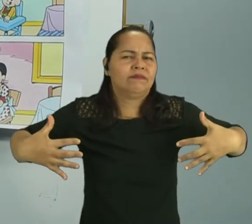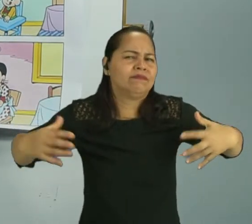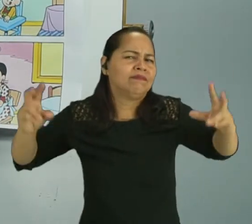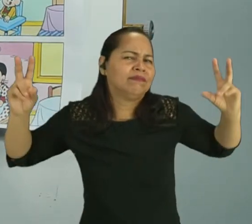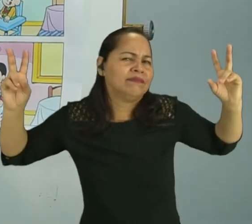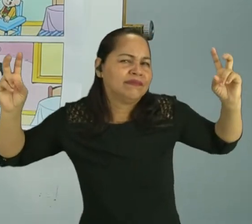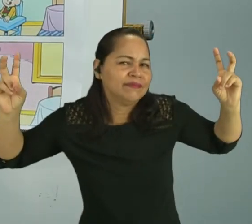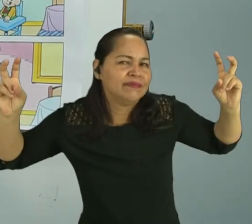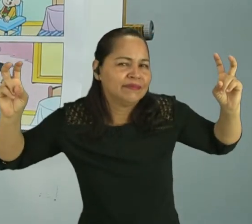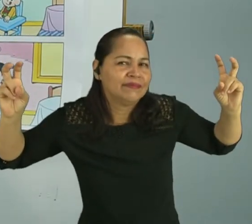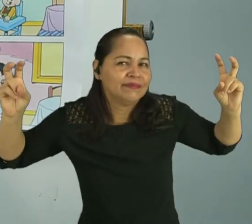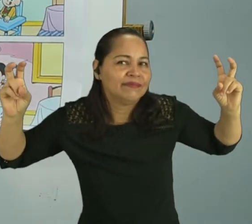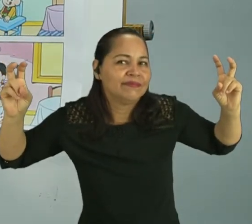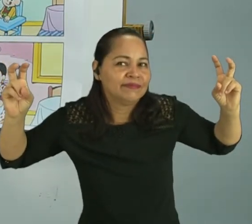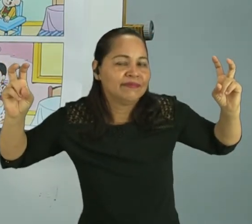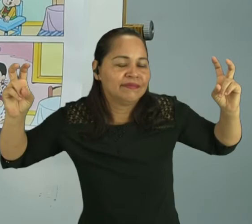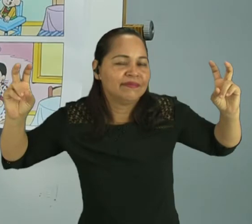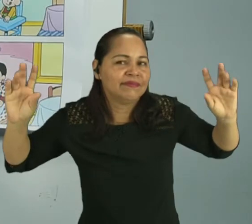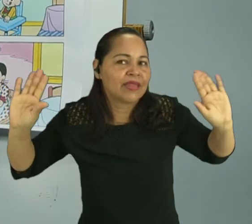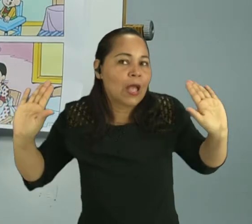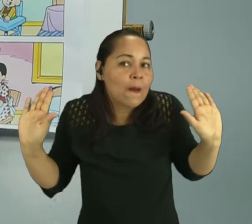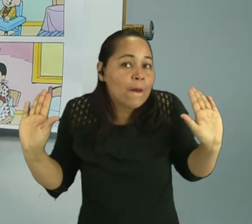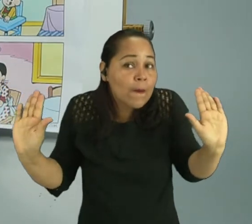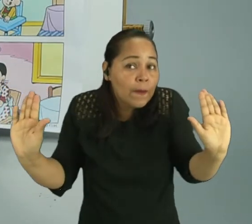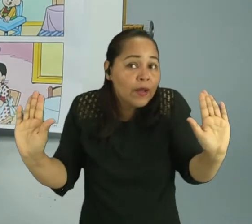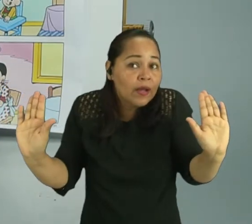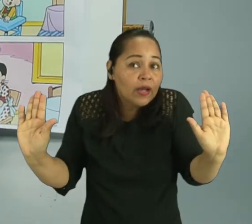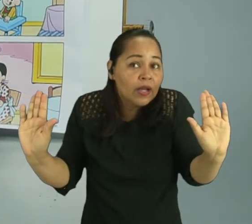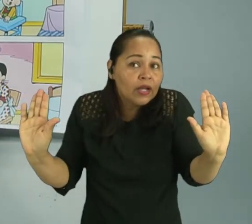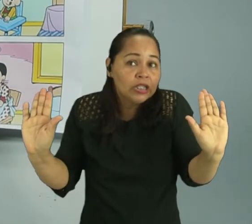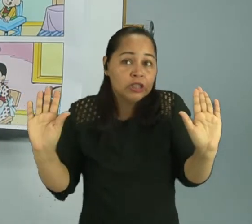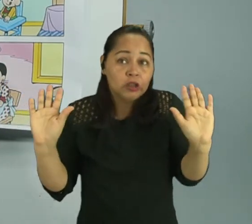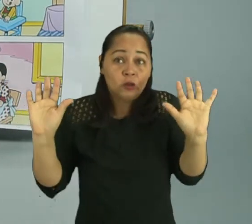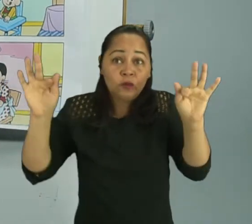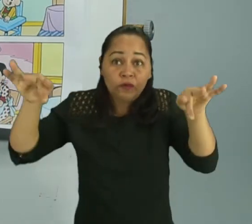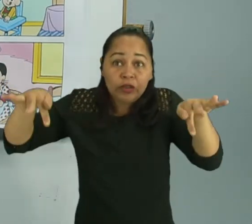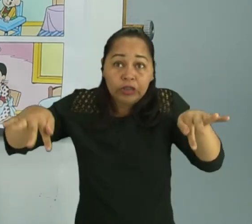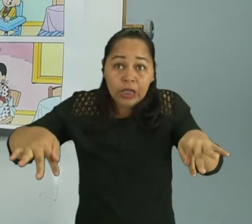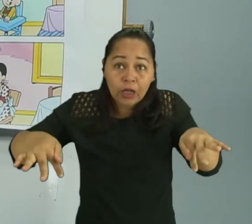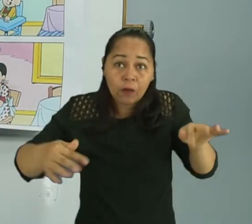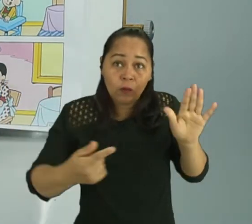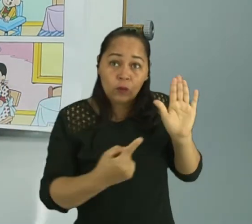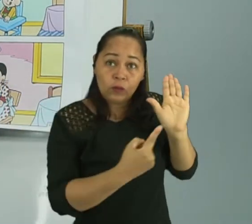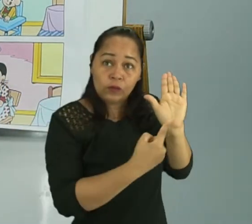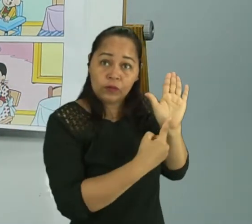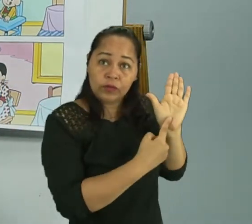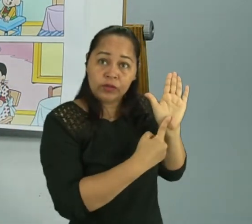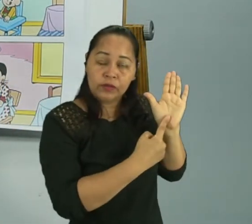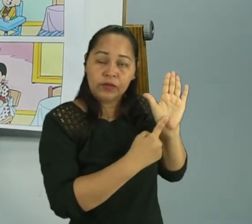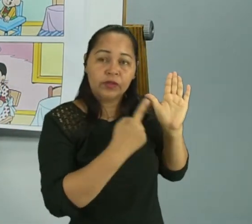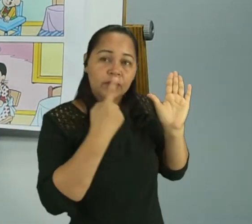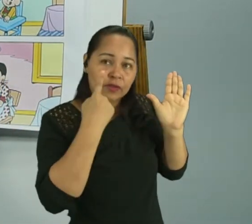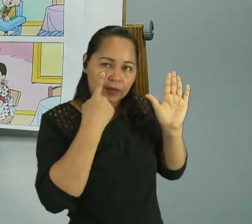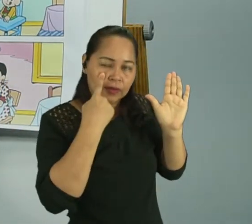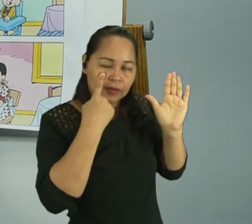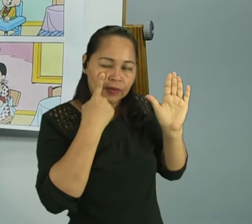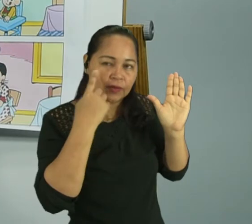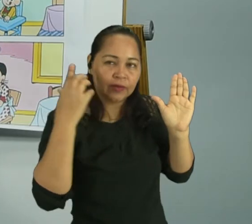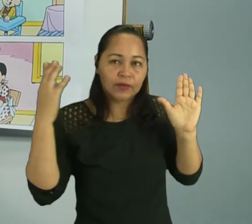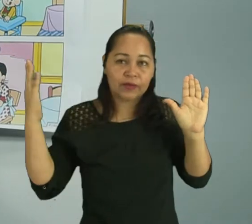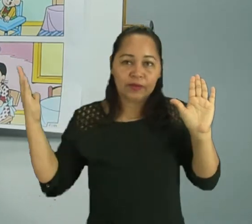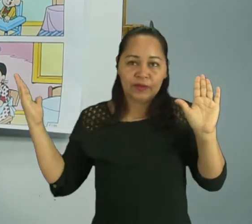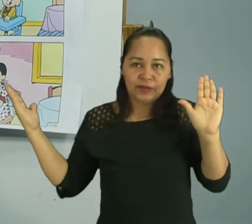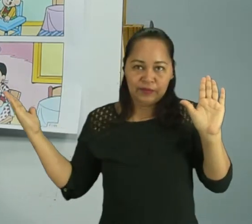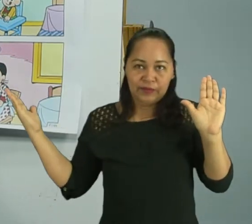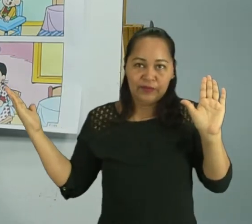história principal dentro do gibi vai ser essa daqui. Só que no final do gibi tem o quê?